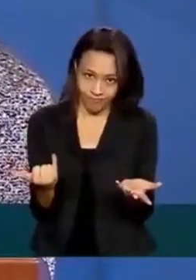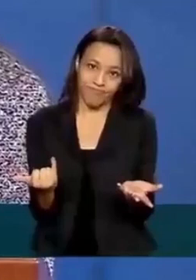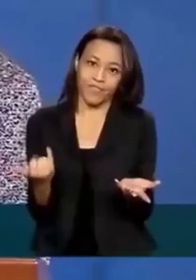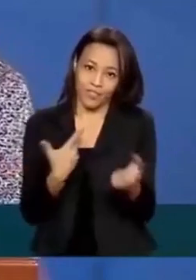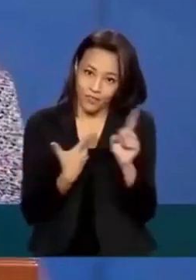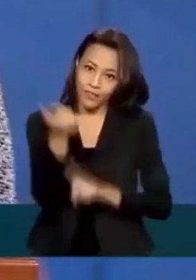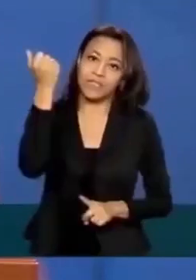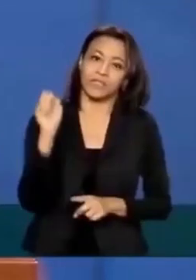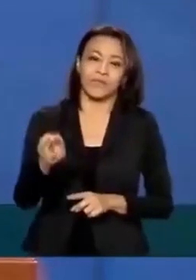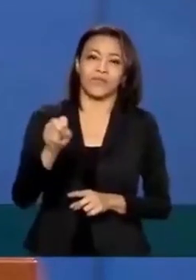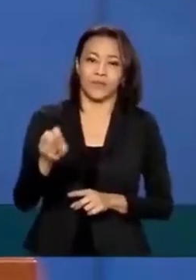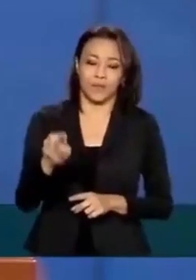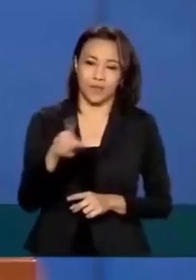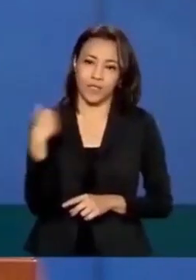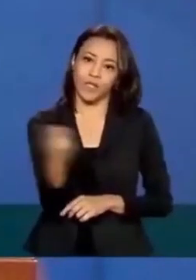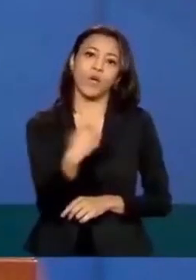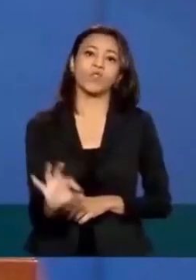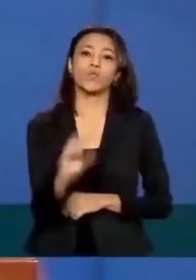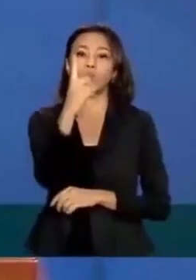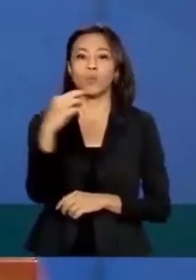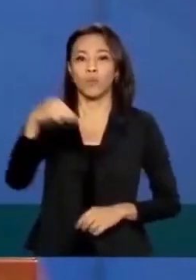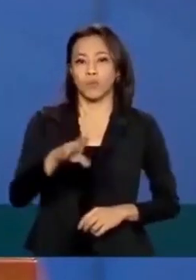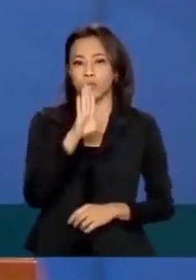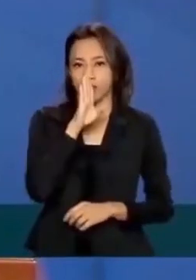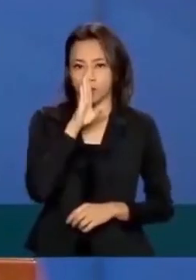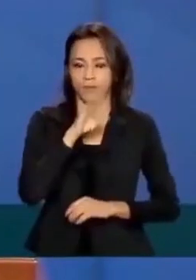vírus. Que façamos esse minuto de silêncio.